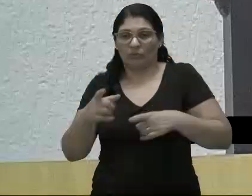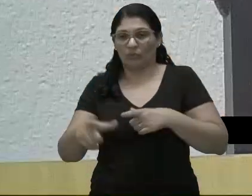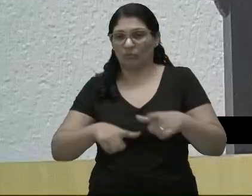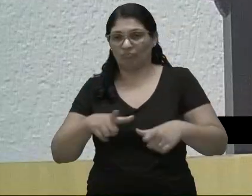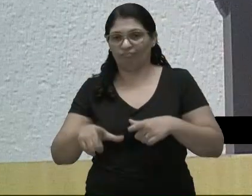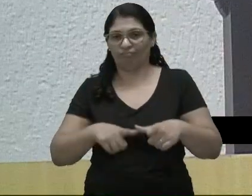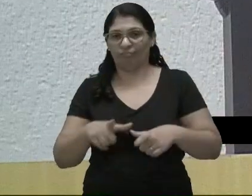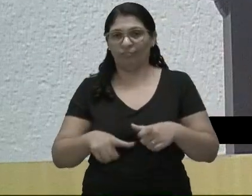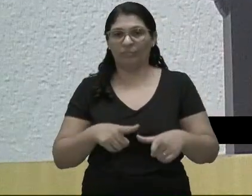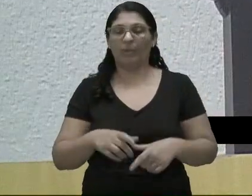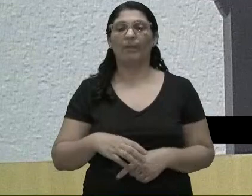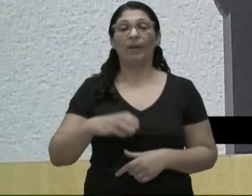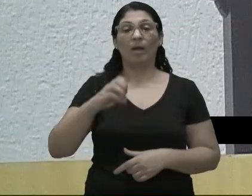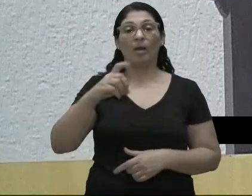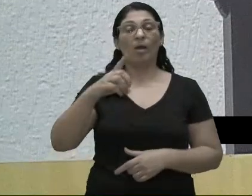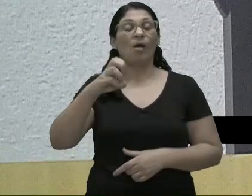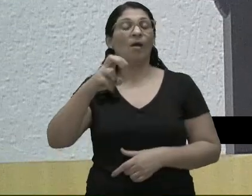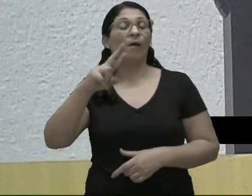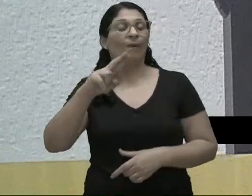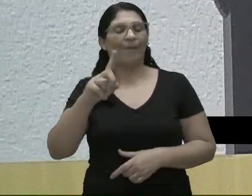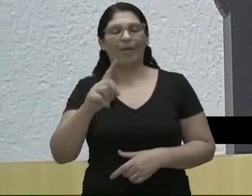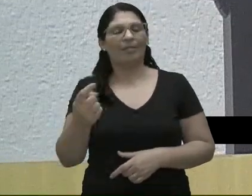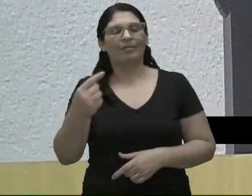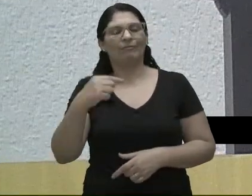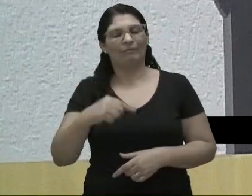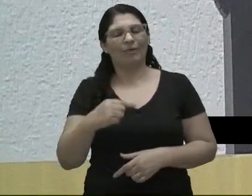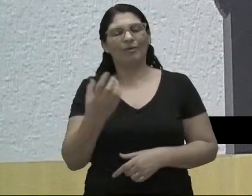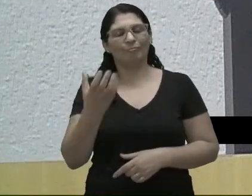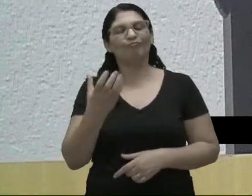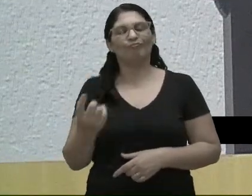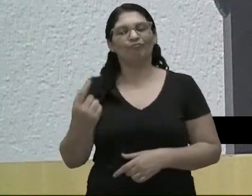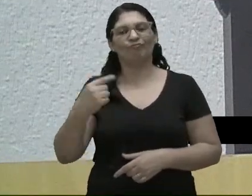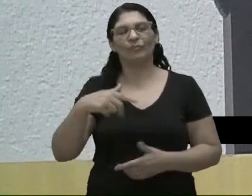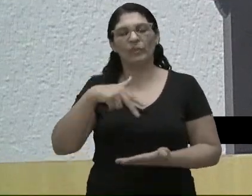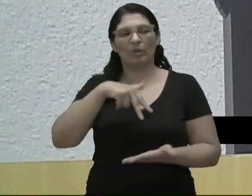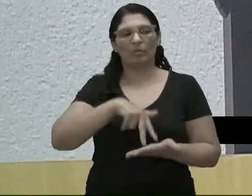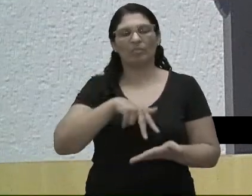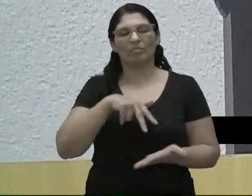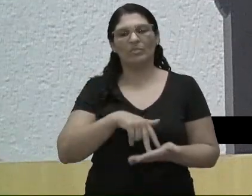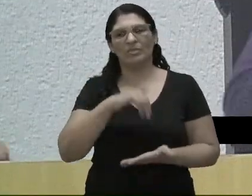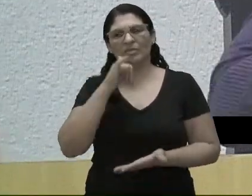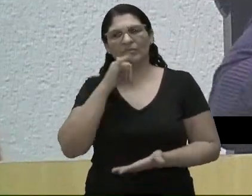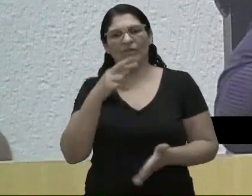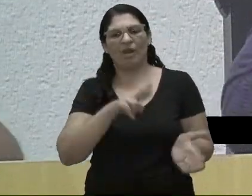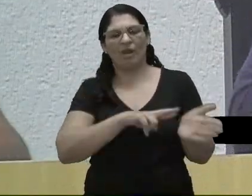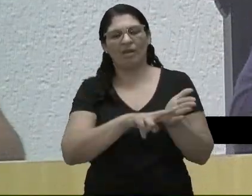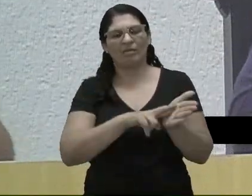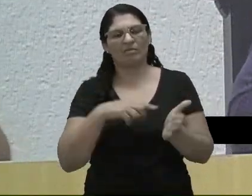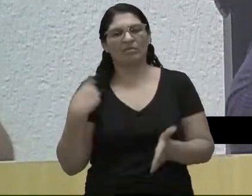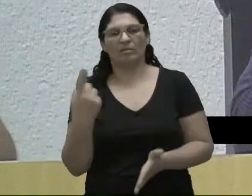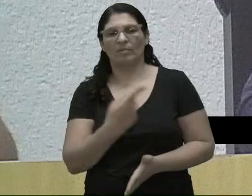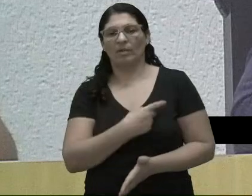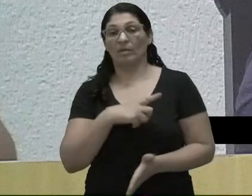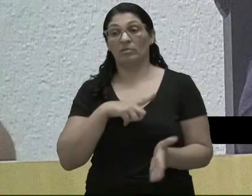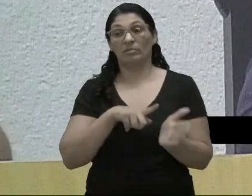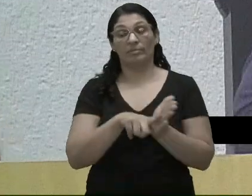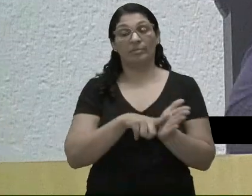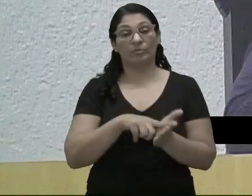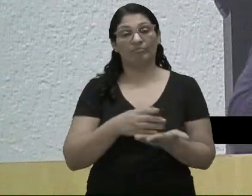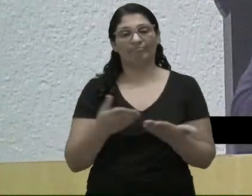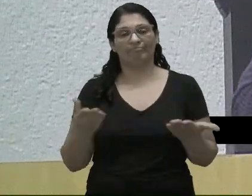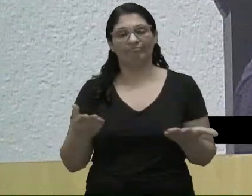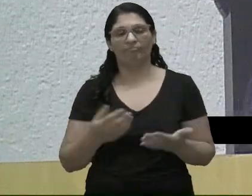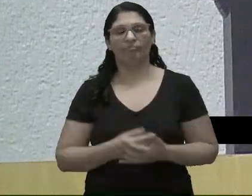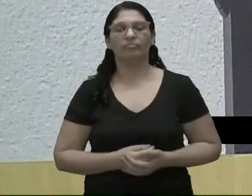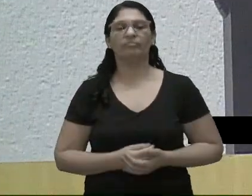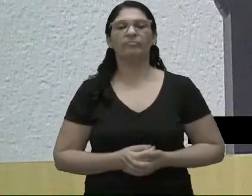veio. Espera prestar esclarecimentos para a gente. Temos perguntas muito significativas para ele. Por que eu estou perguntando